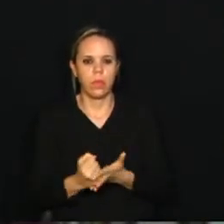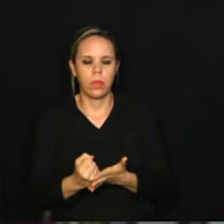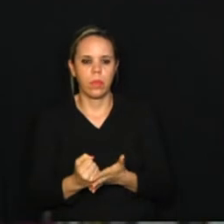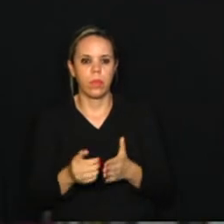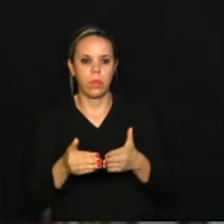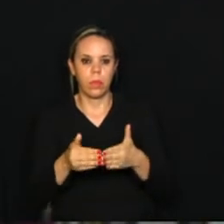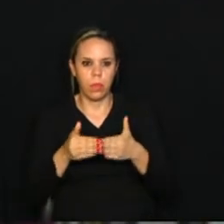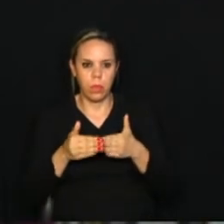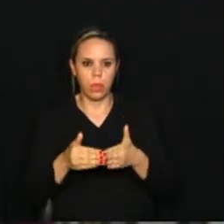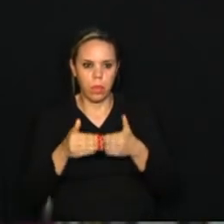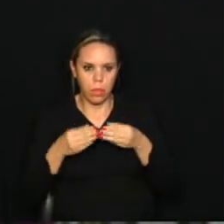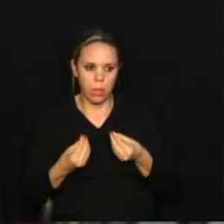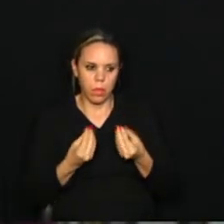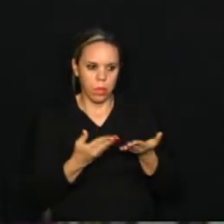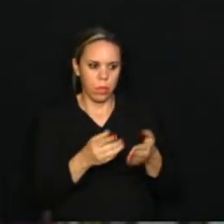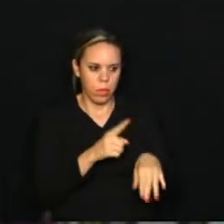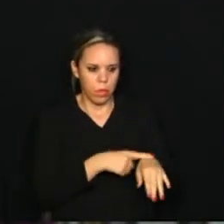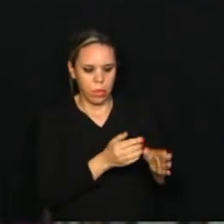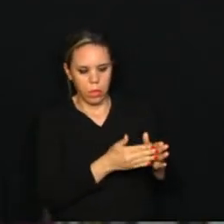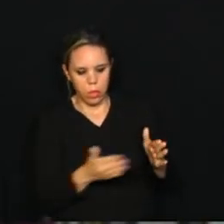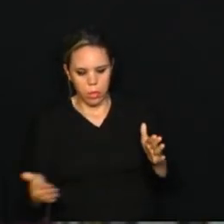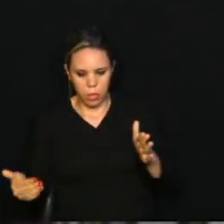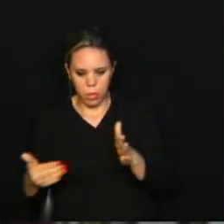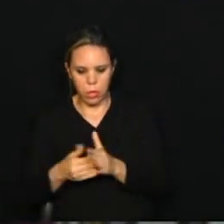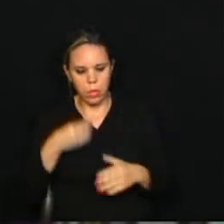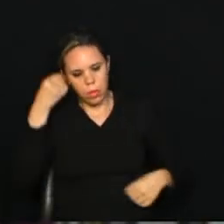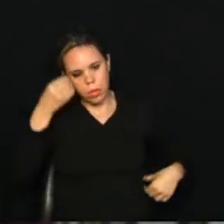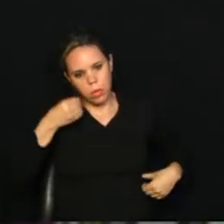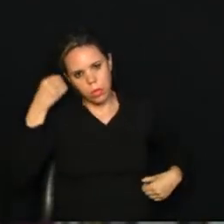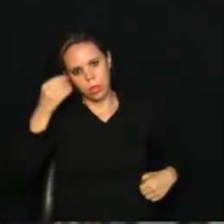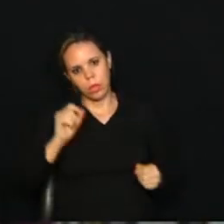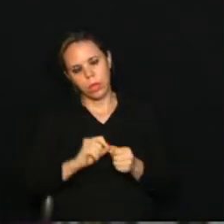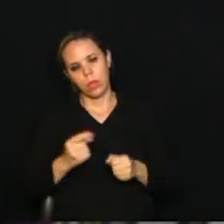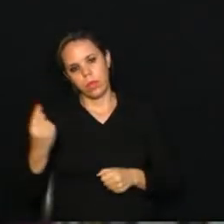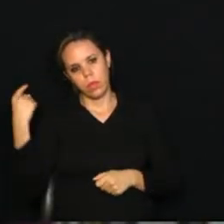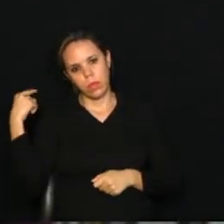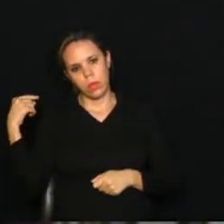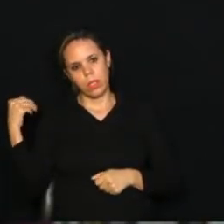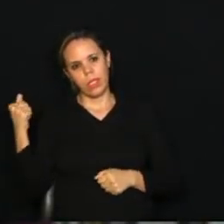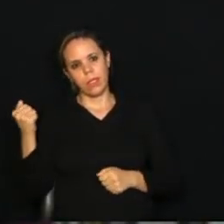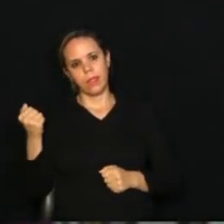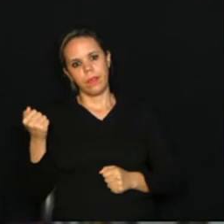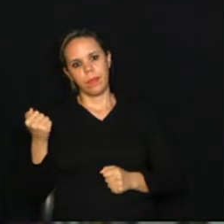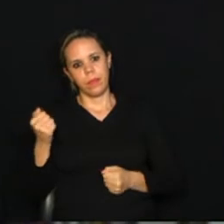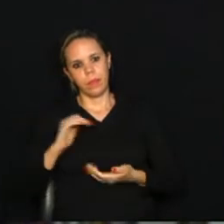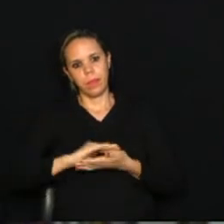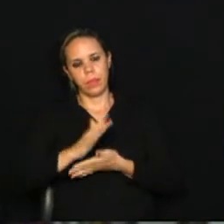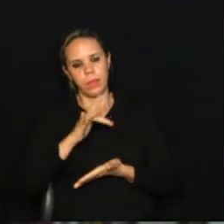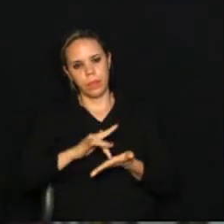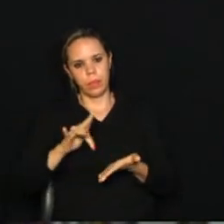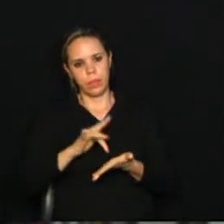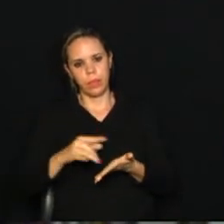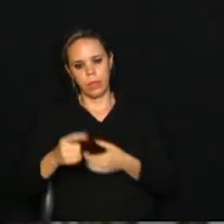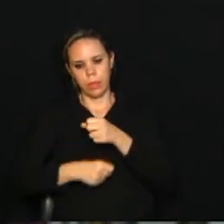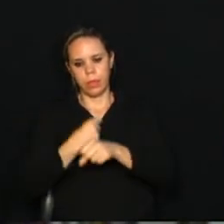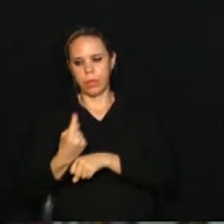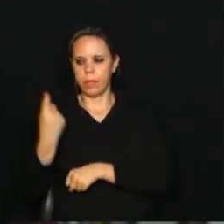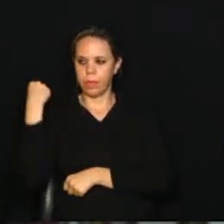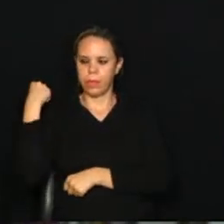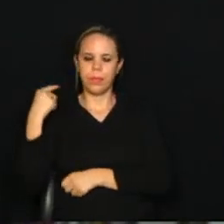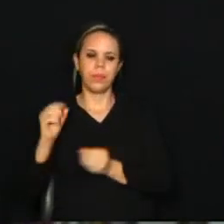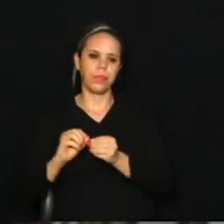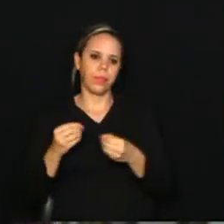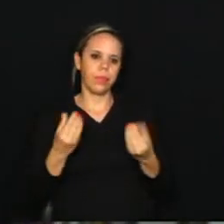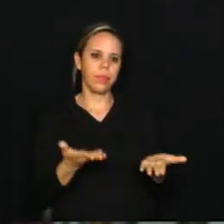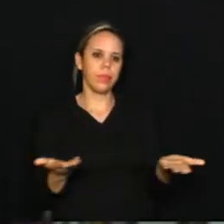gente fez com algumas experiências de tablets no ano passado,